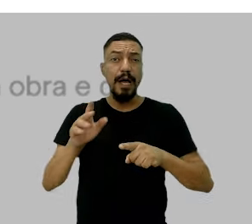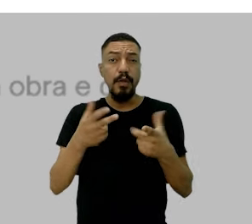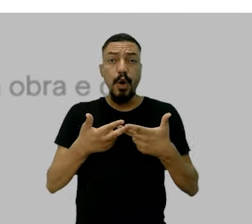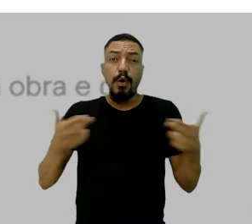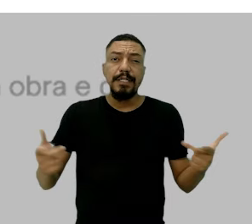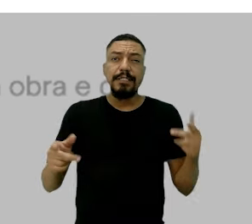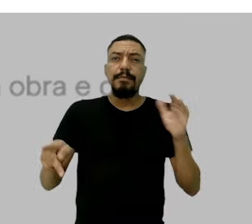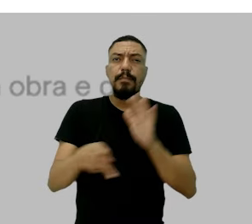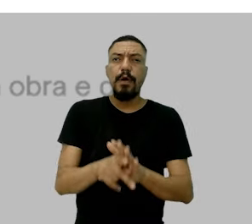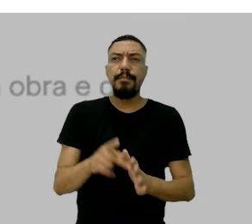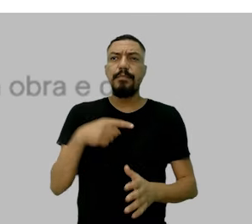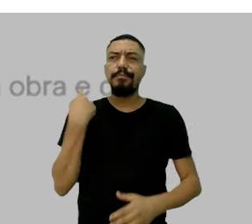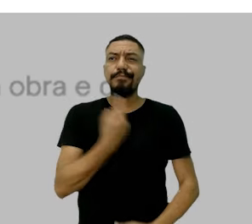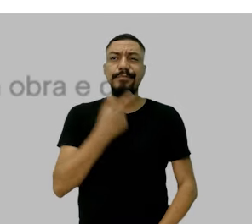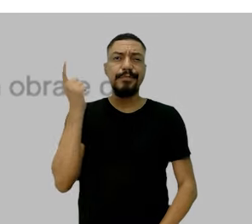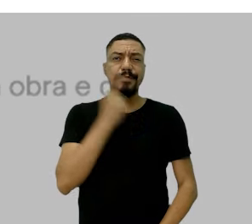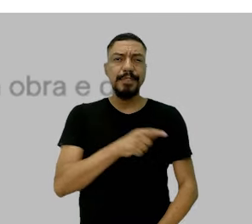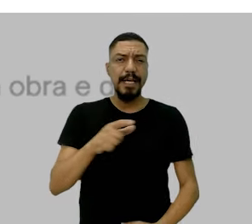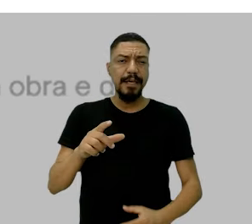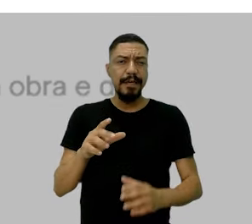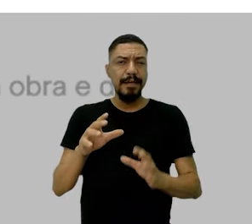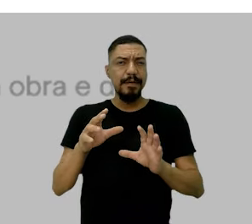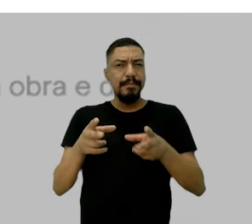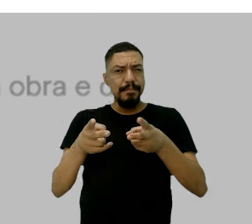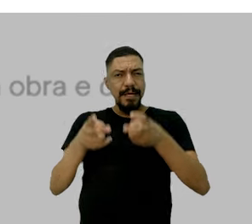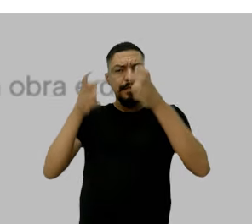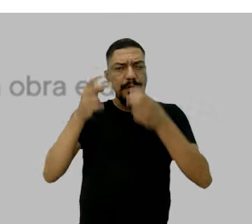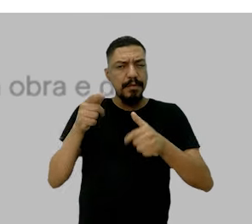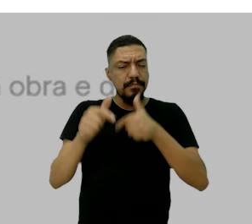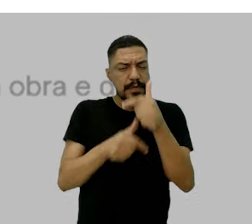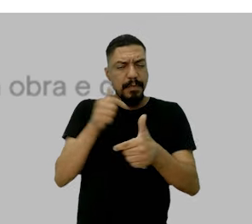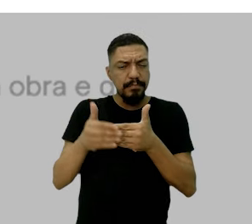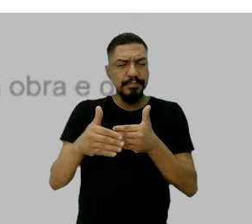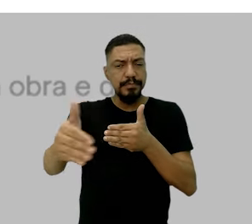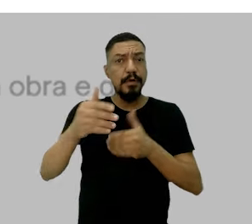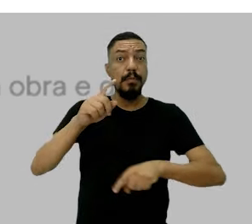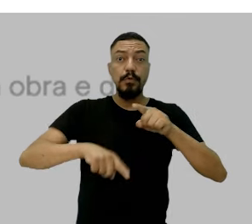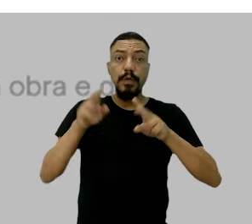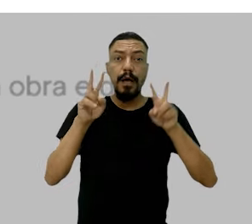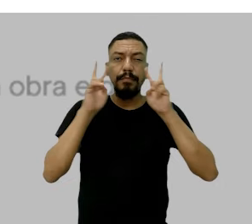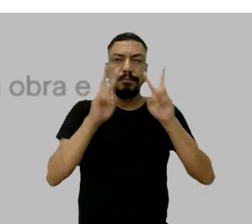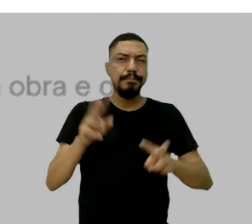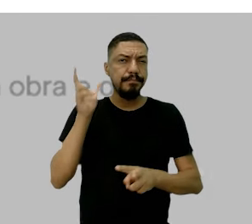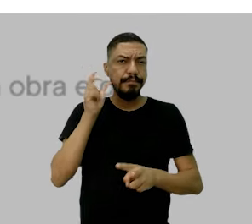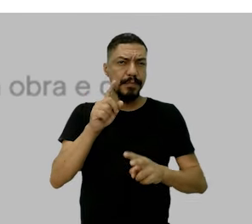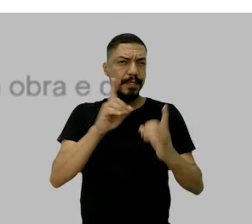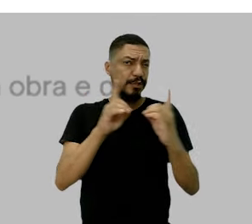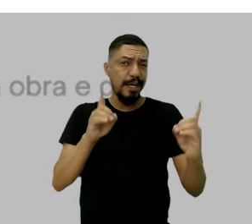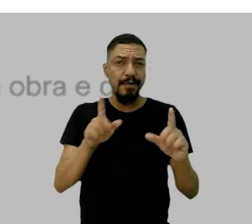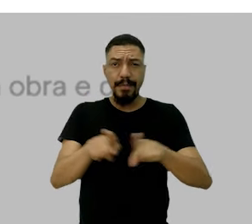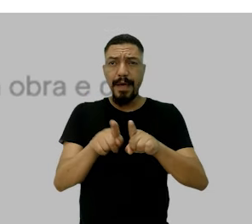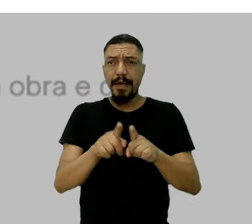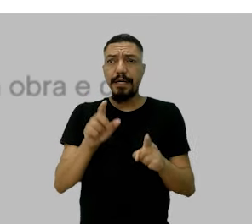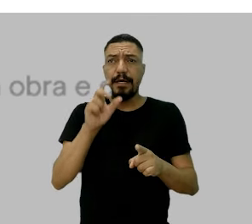que fazem com que a gente consiga tocar aquela obra. No caso de um produto audiovisual, ele é digital, né? Então você entrega o produto inteiro. Quando